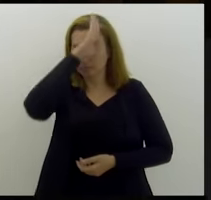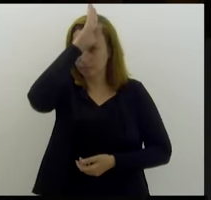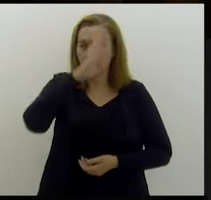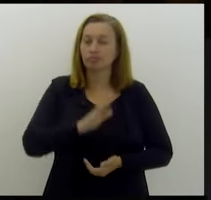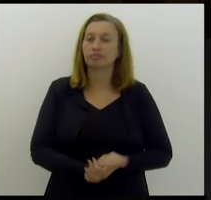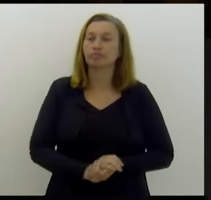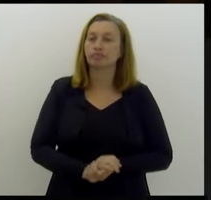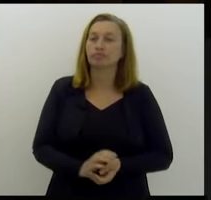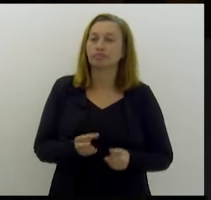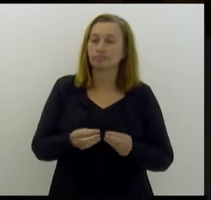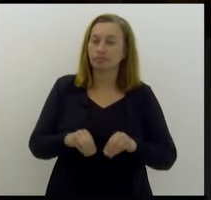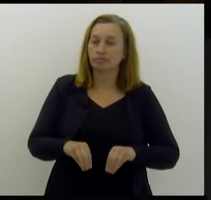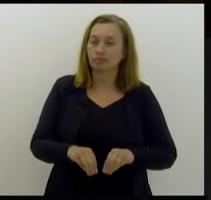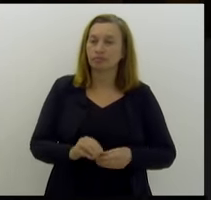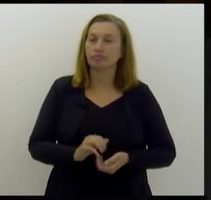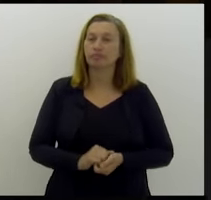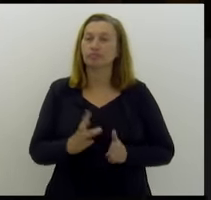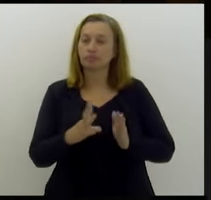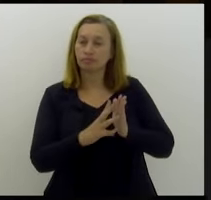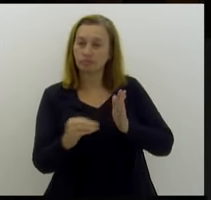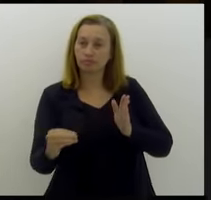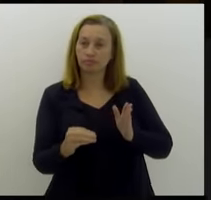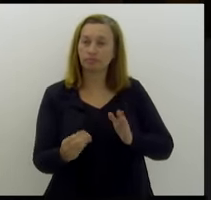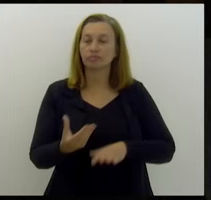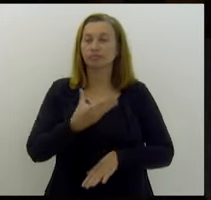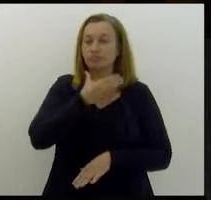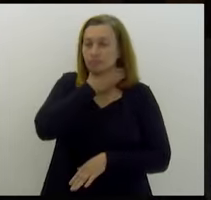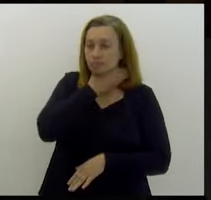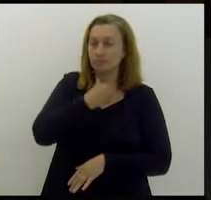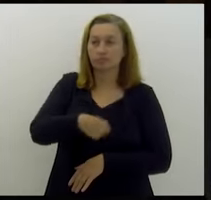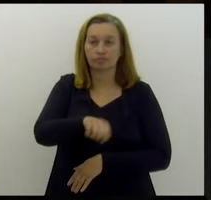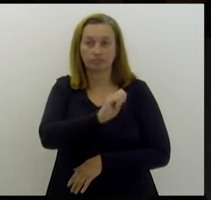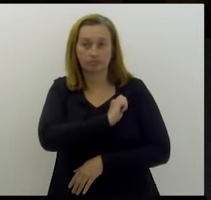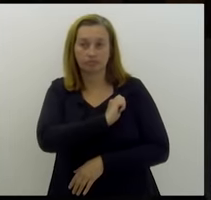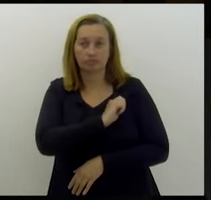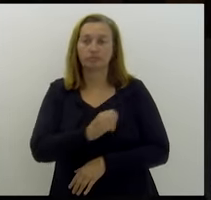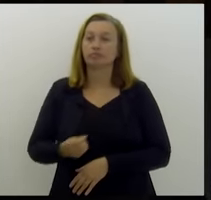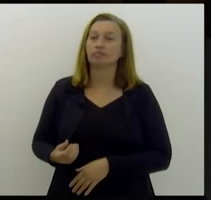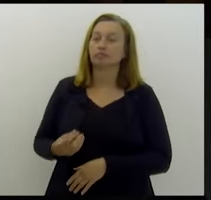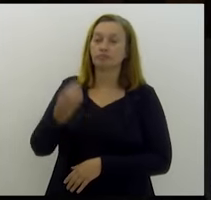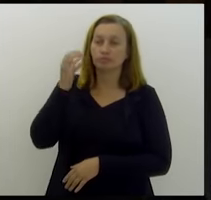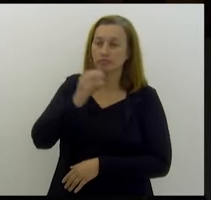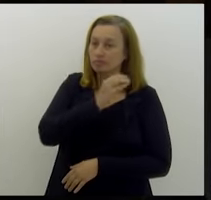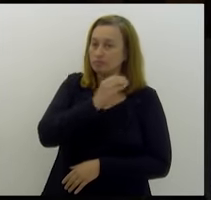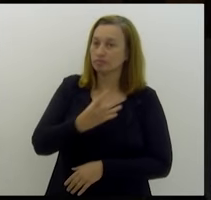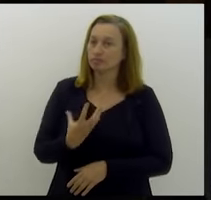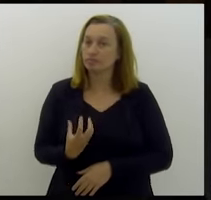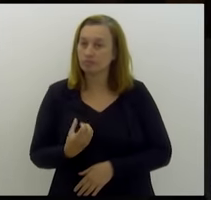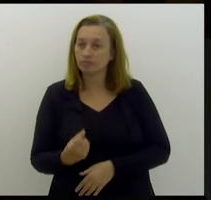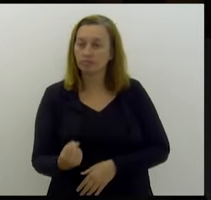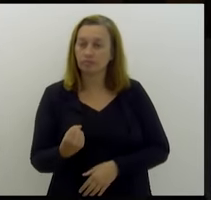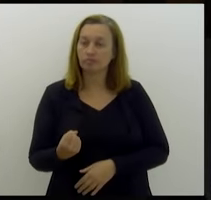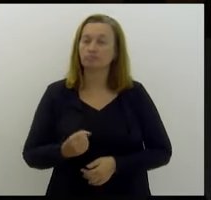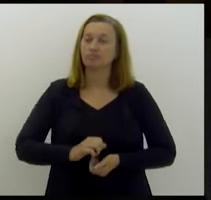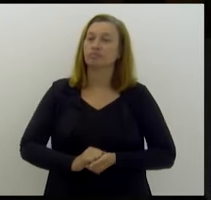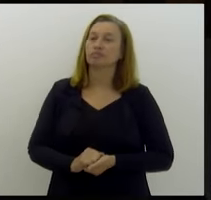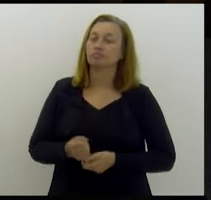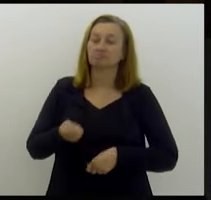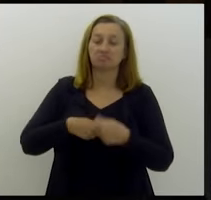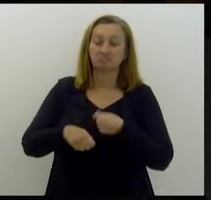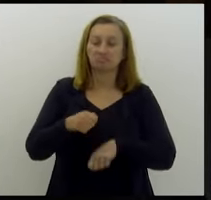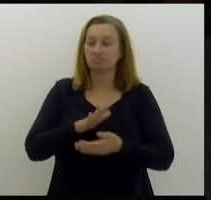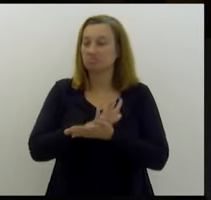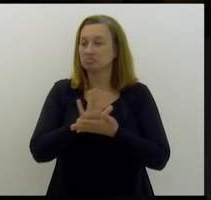desenhou o atual modelo do regime de recuperação fiscal e Cláudio C se submeteu sem fazer uma